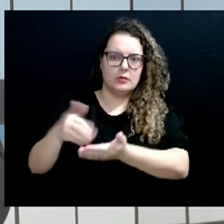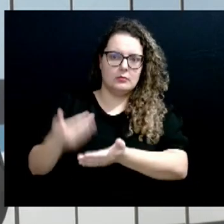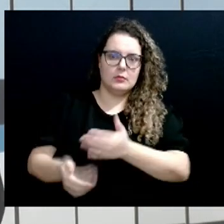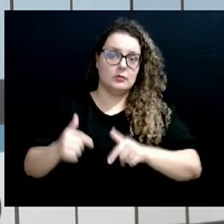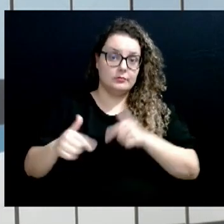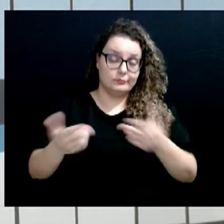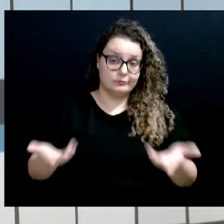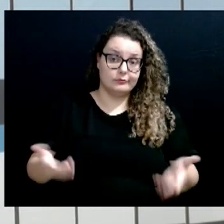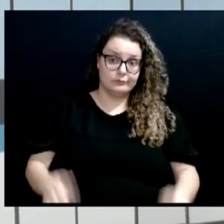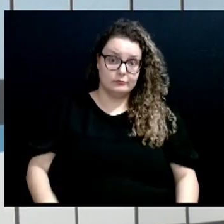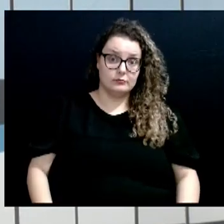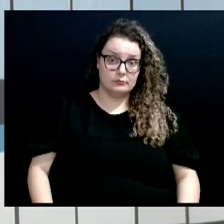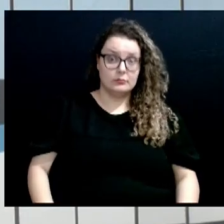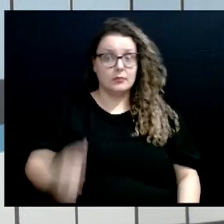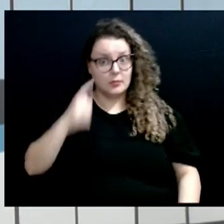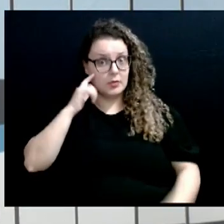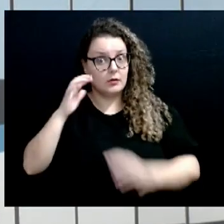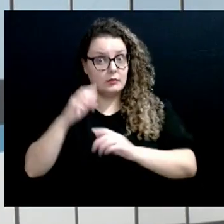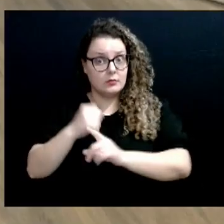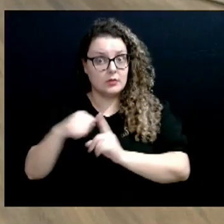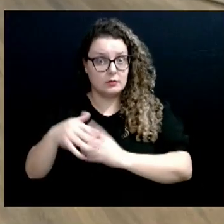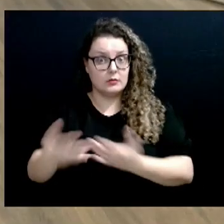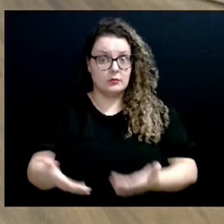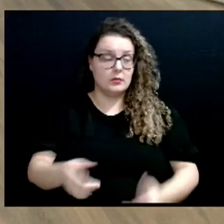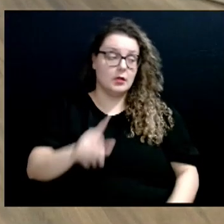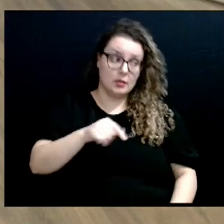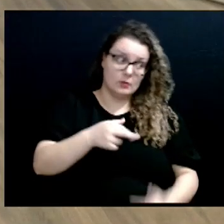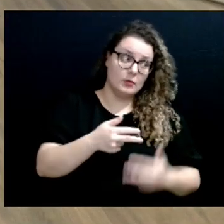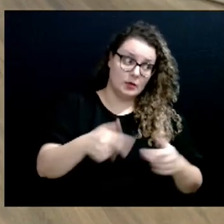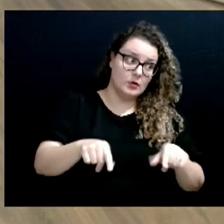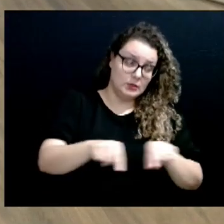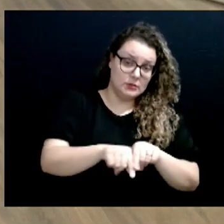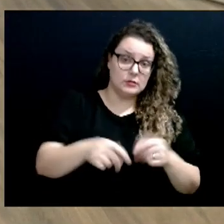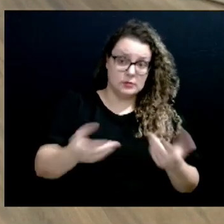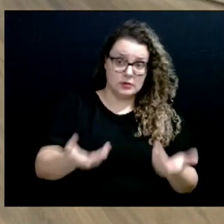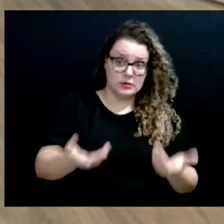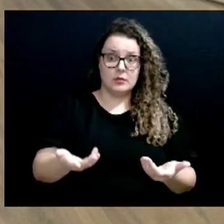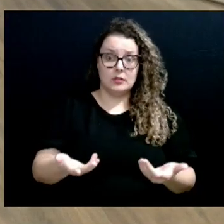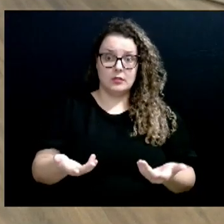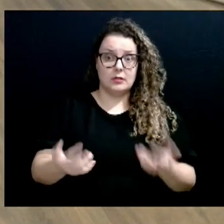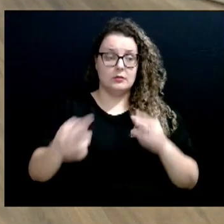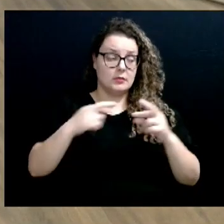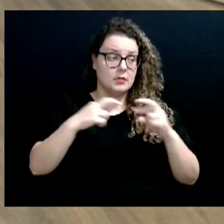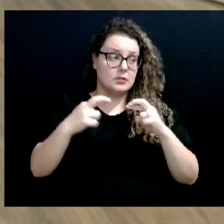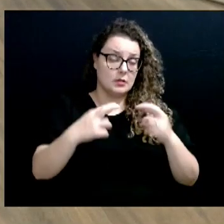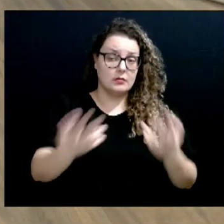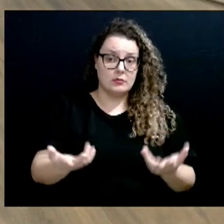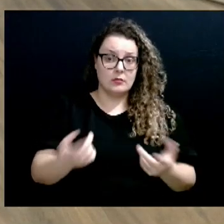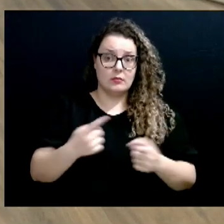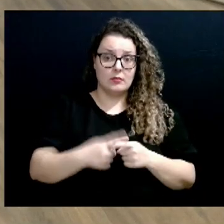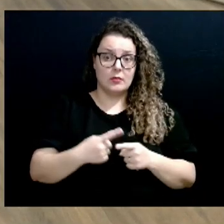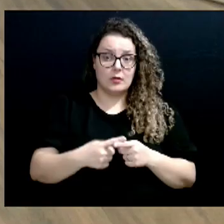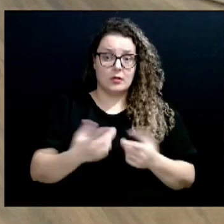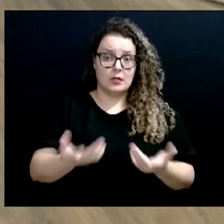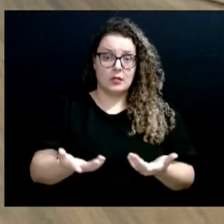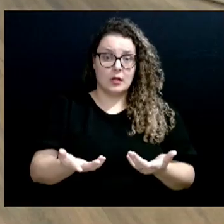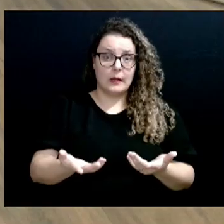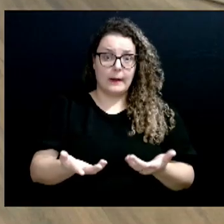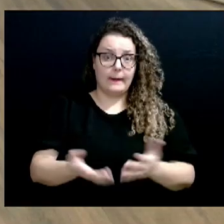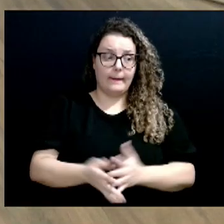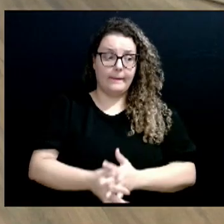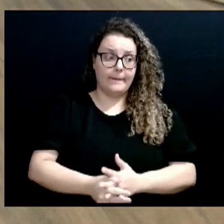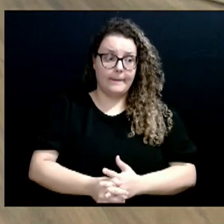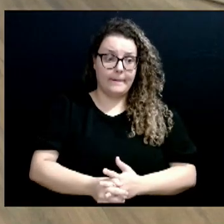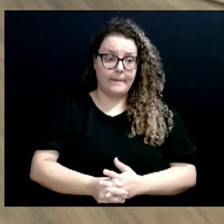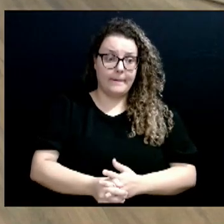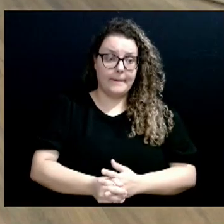pensar também nesse lado social. É um ponto também que tem que ser considerado, né? Porque assim, a ideia é